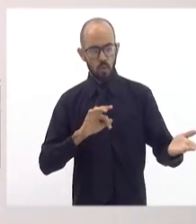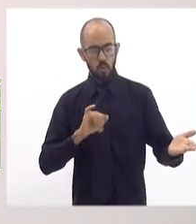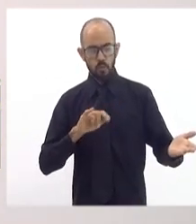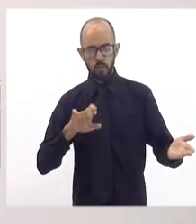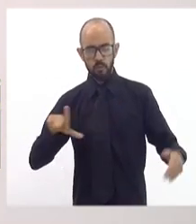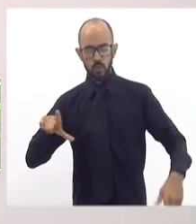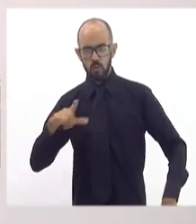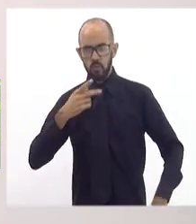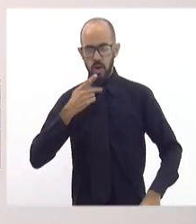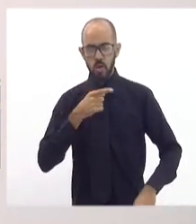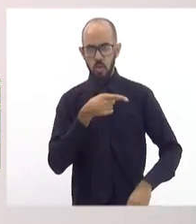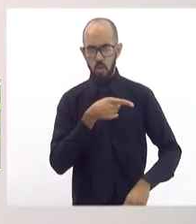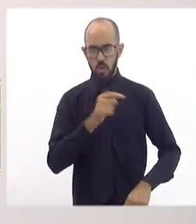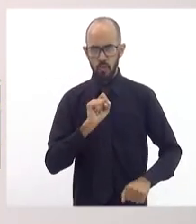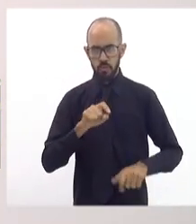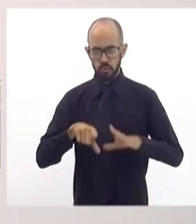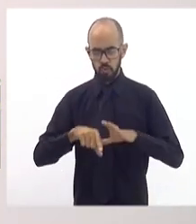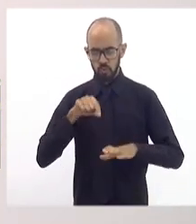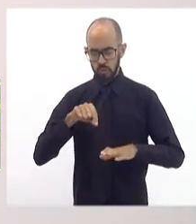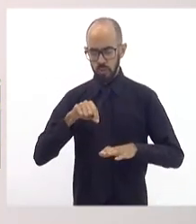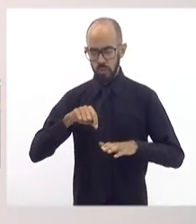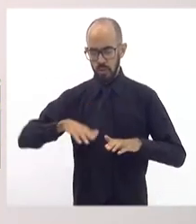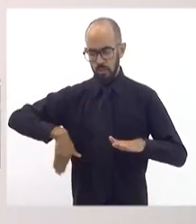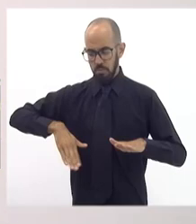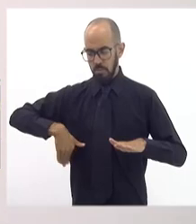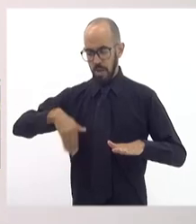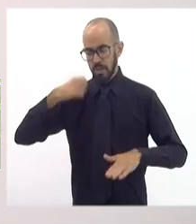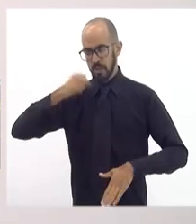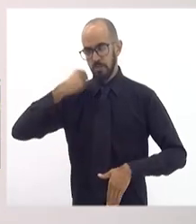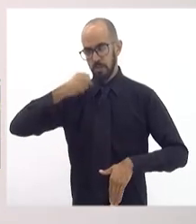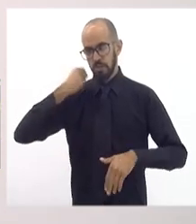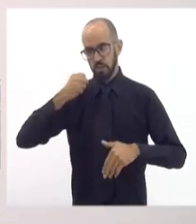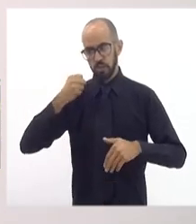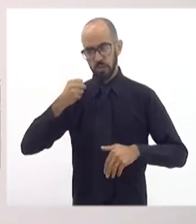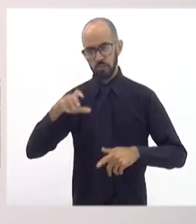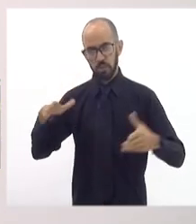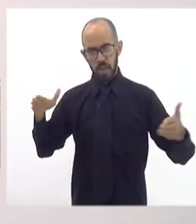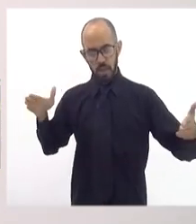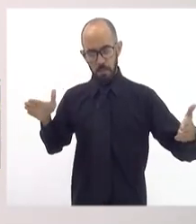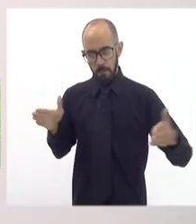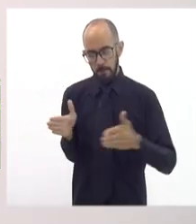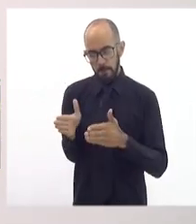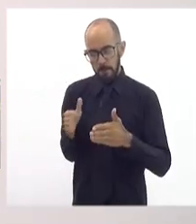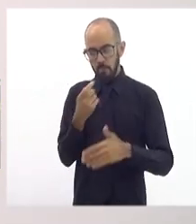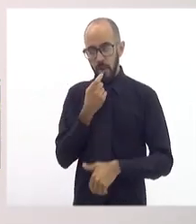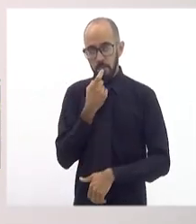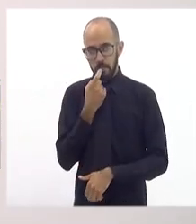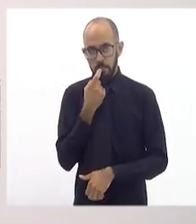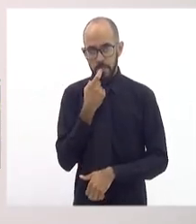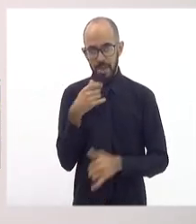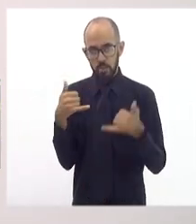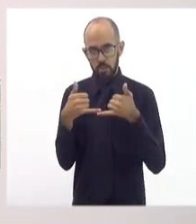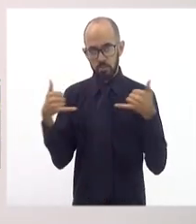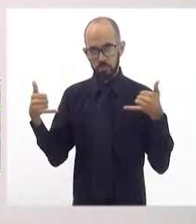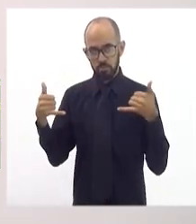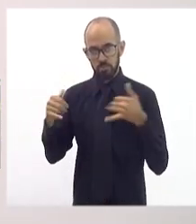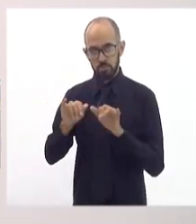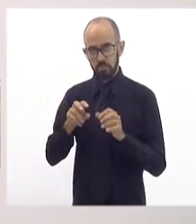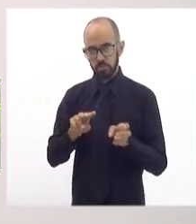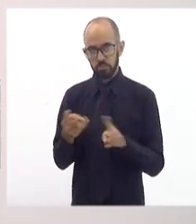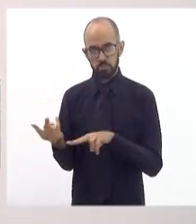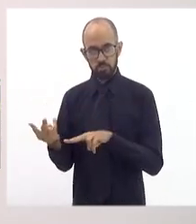escolhido a Baía de Sepetiba por conta é de ser mais curta a extensão né e naturalmente